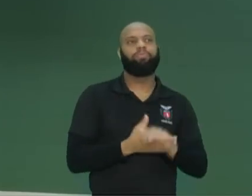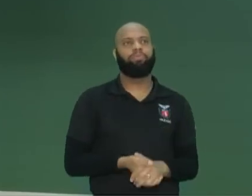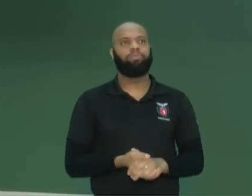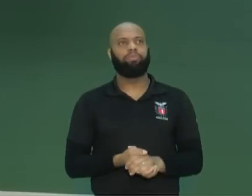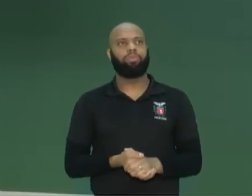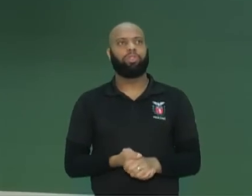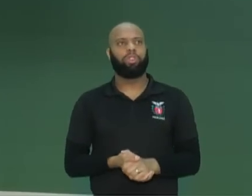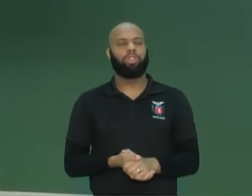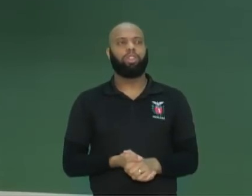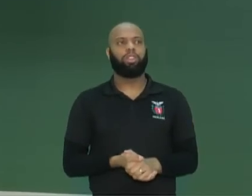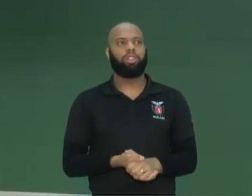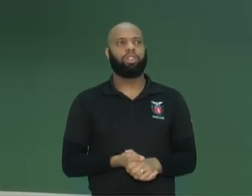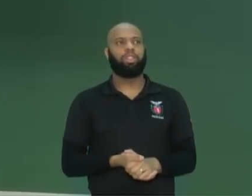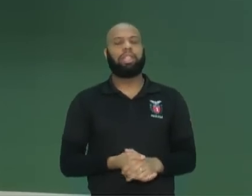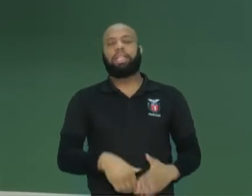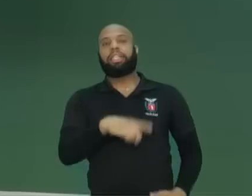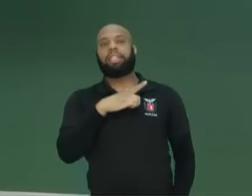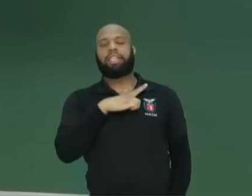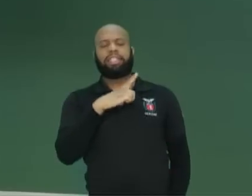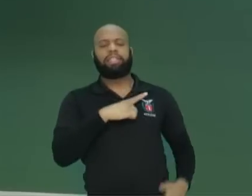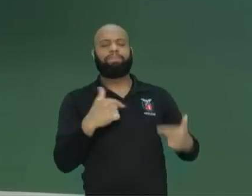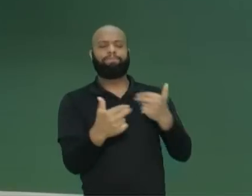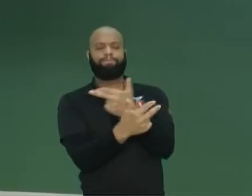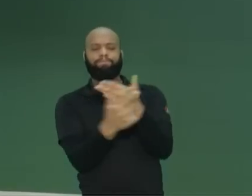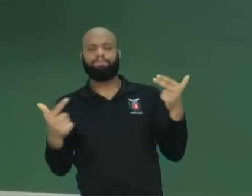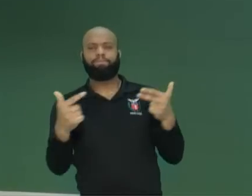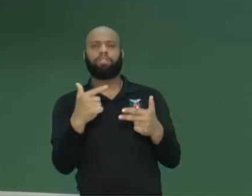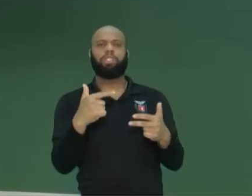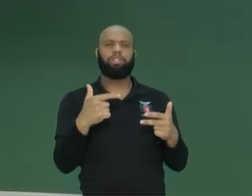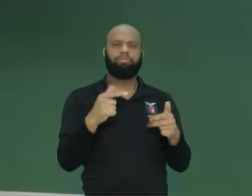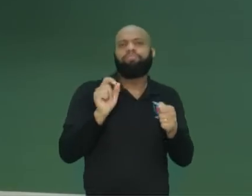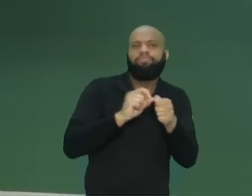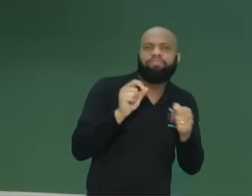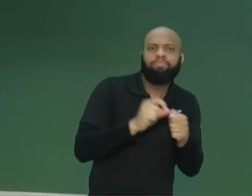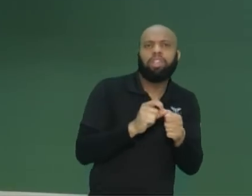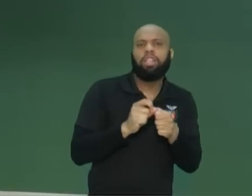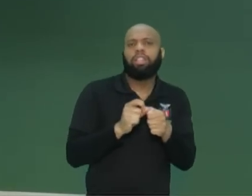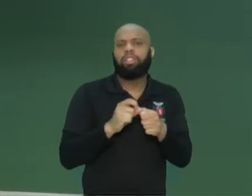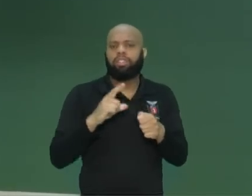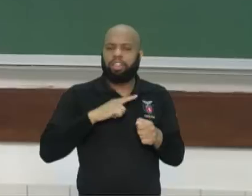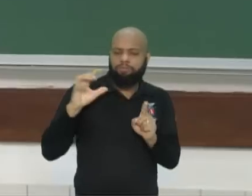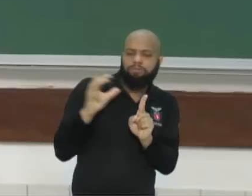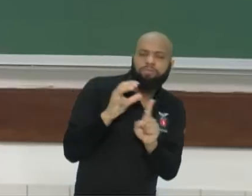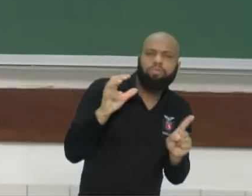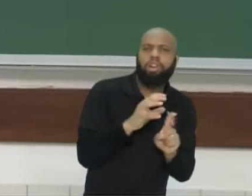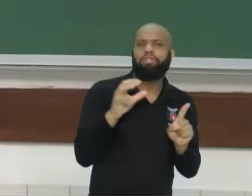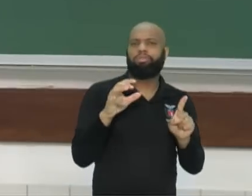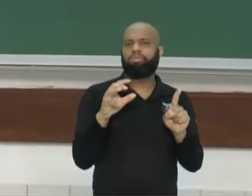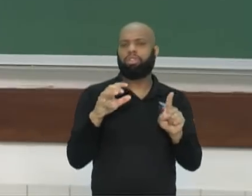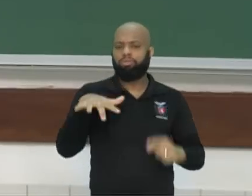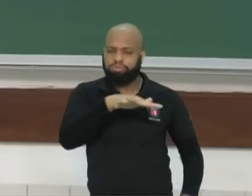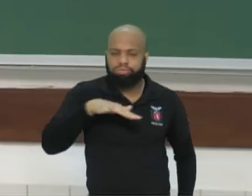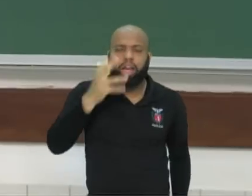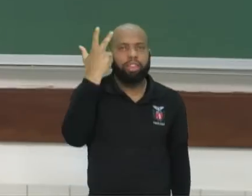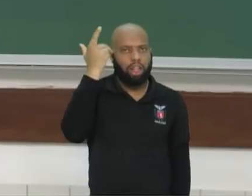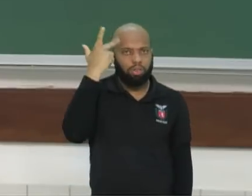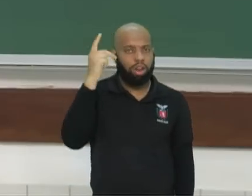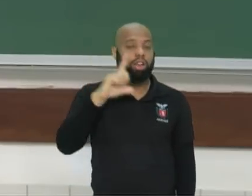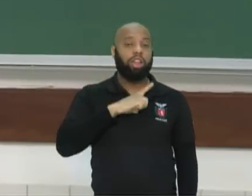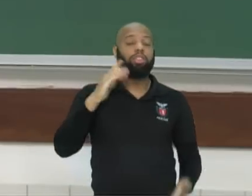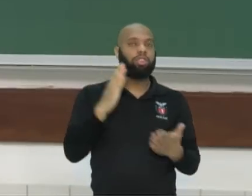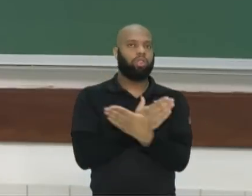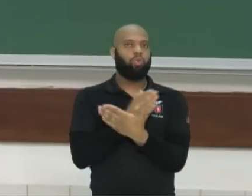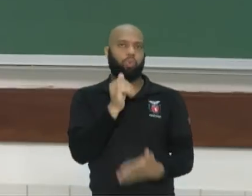aí, entre as atividades que impactaram ou que impactam ali o meio natural, eu trouxe